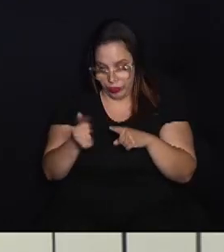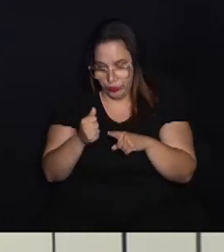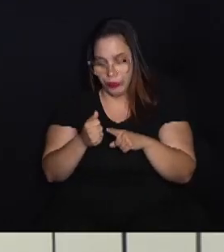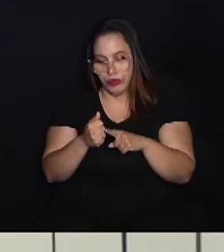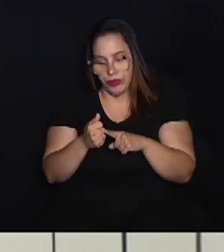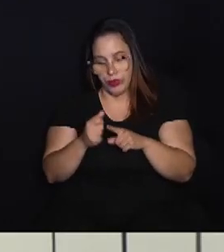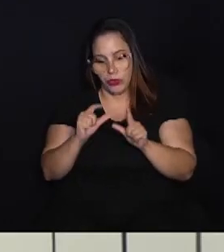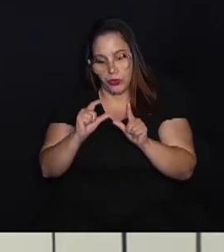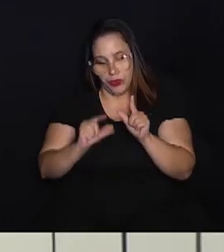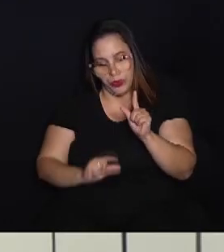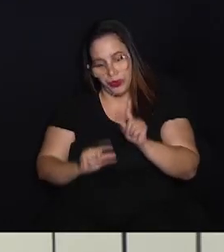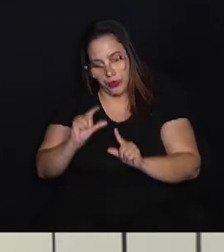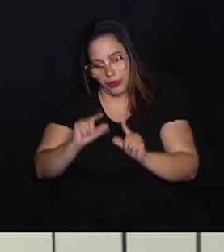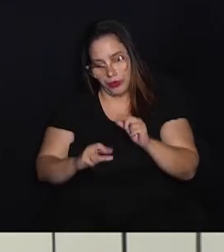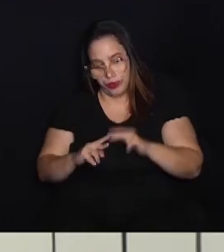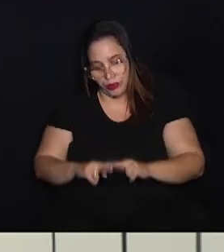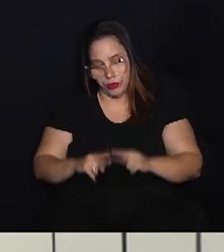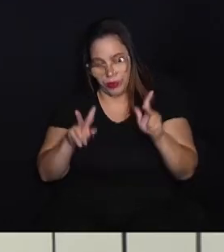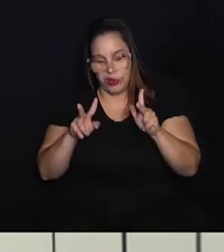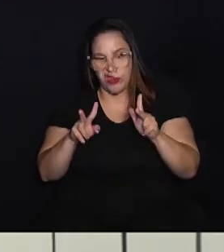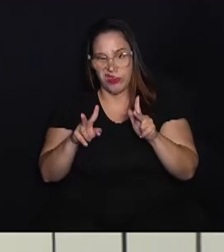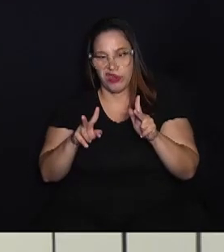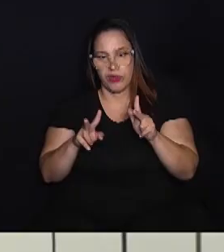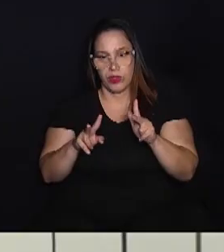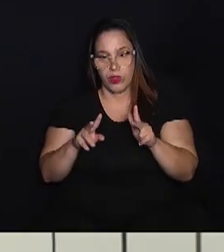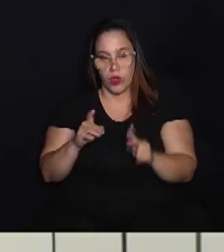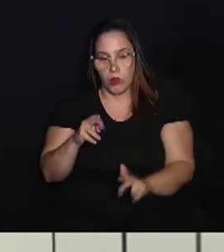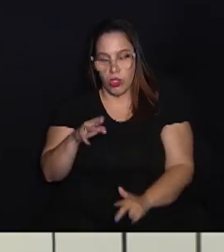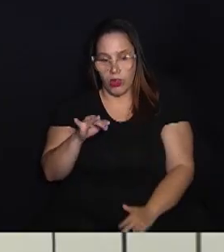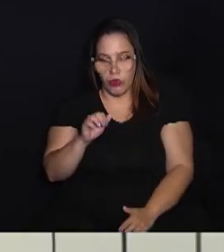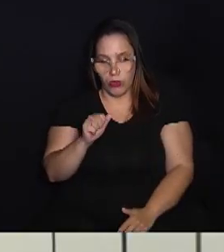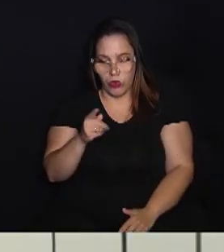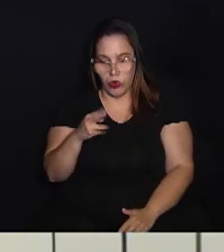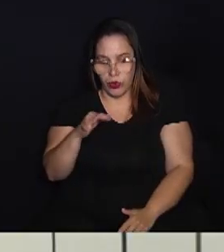para diminuir a diferença para o Botafogo de São